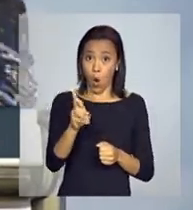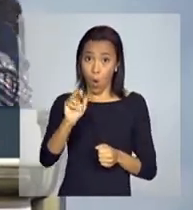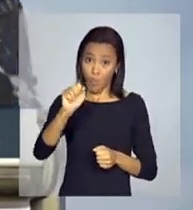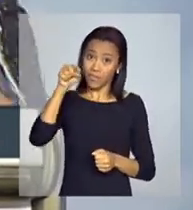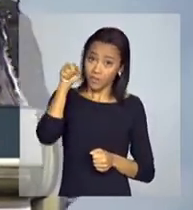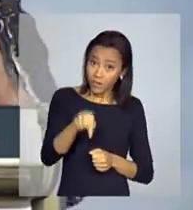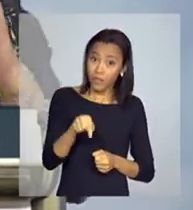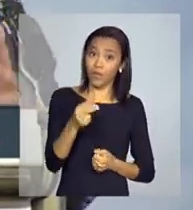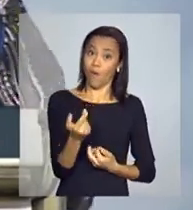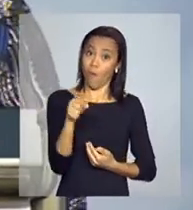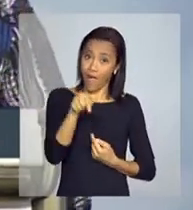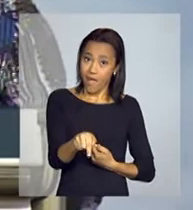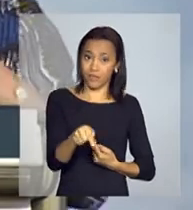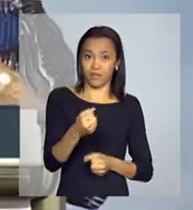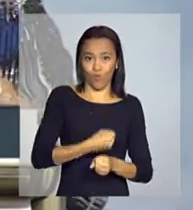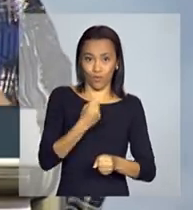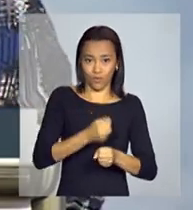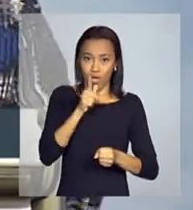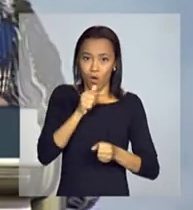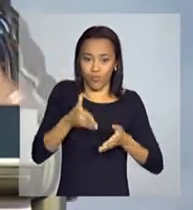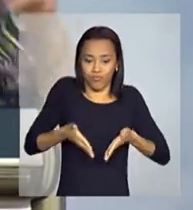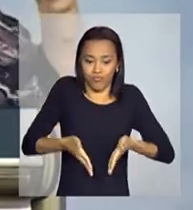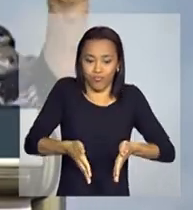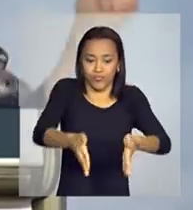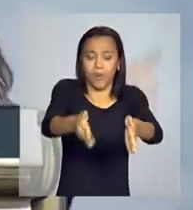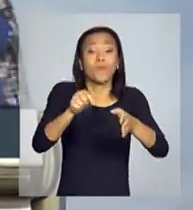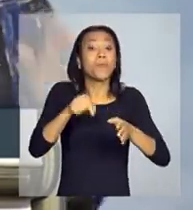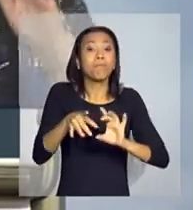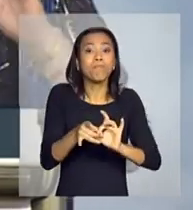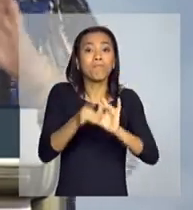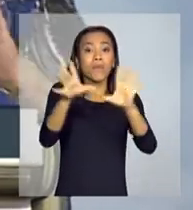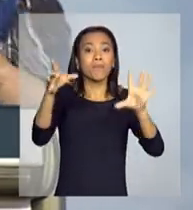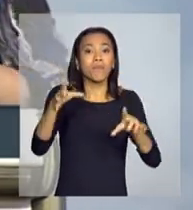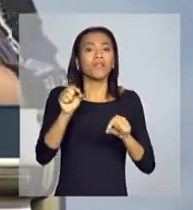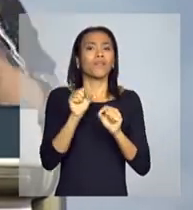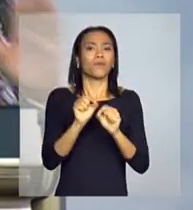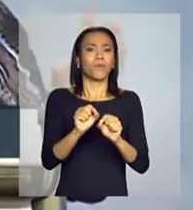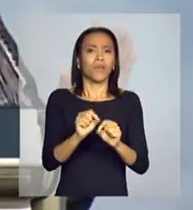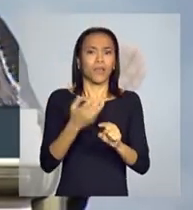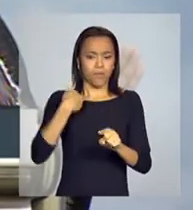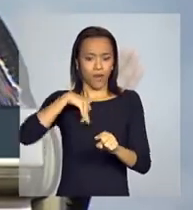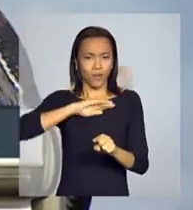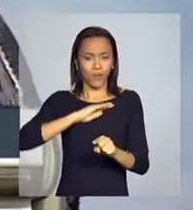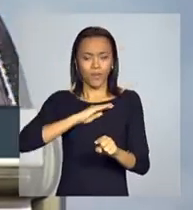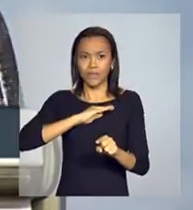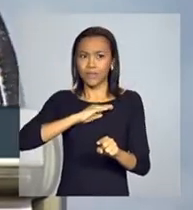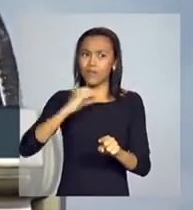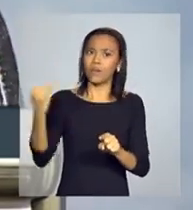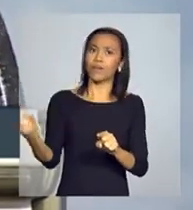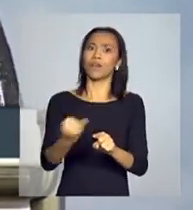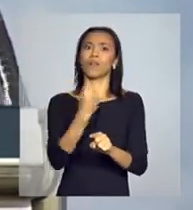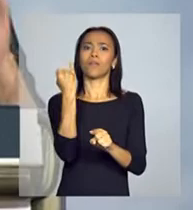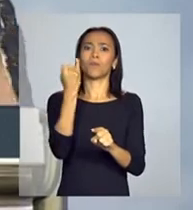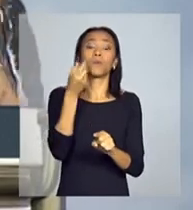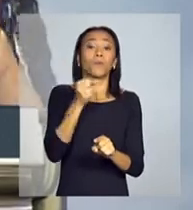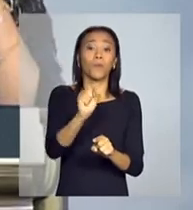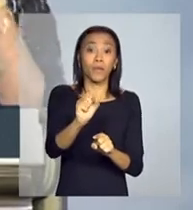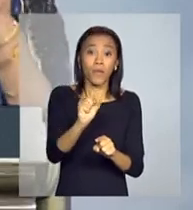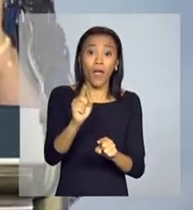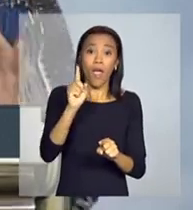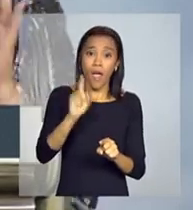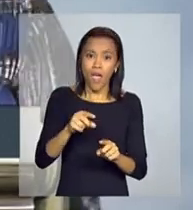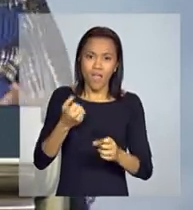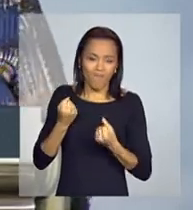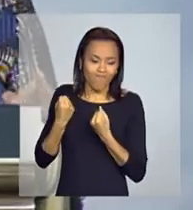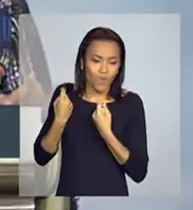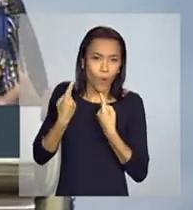porque obras como essa permitem uma coisa que para nós é extraordinária, que é